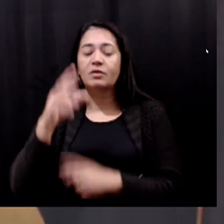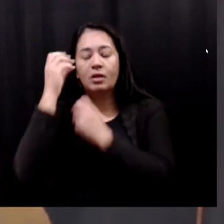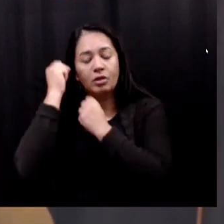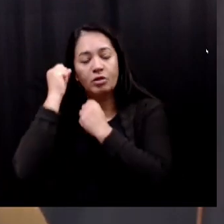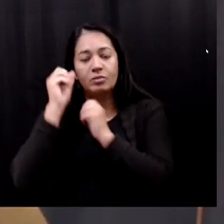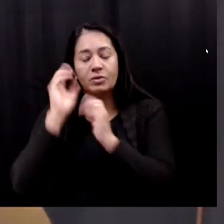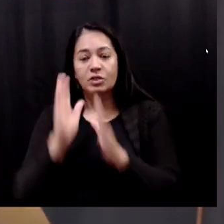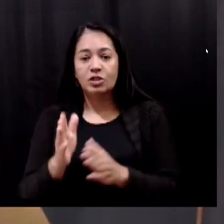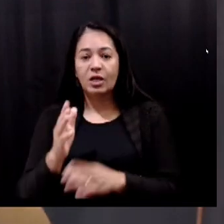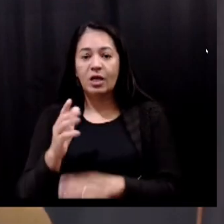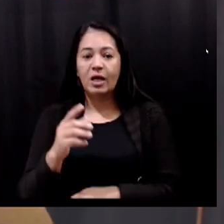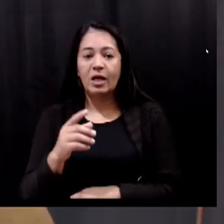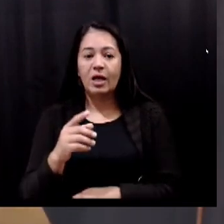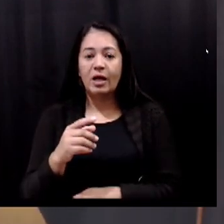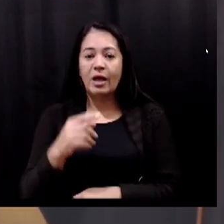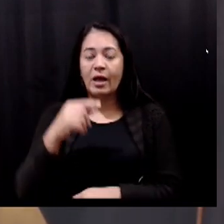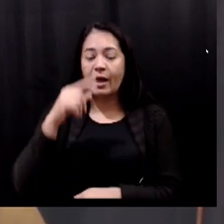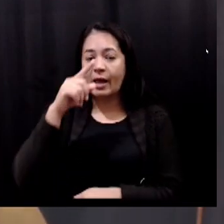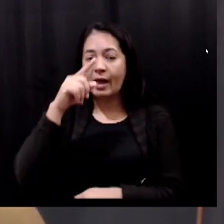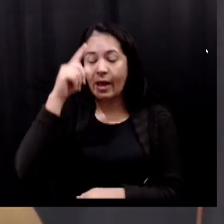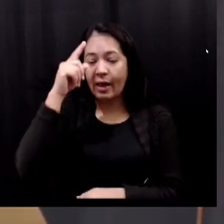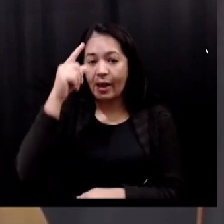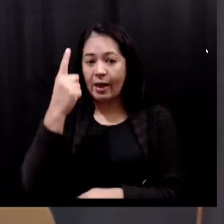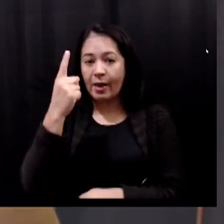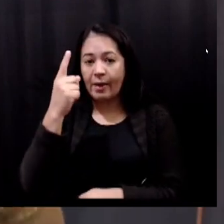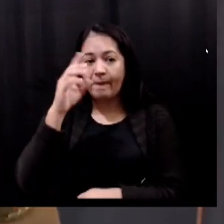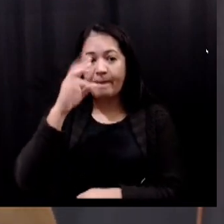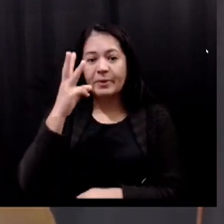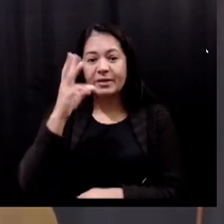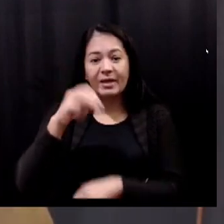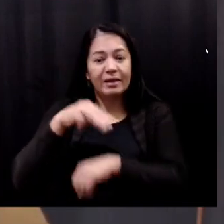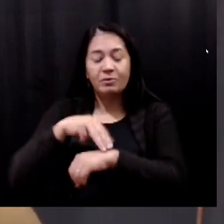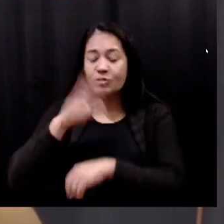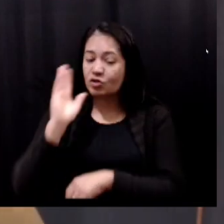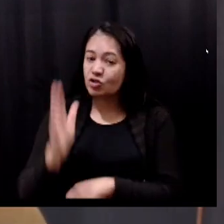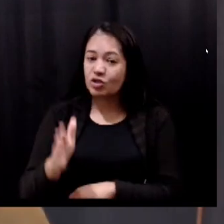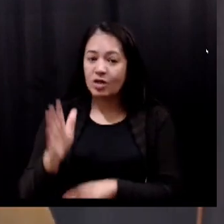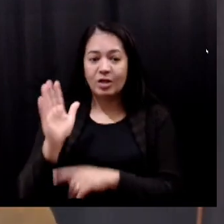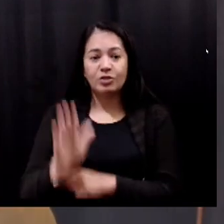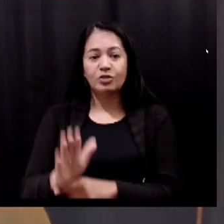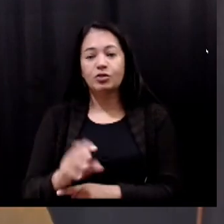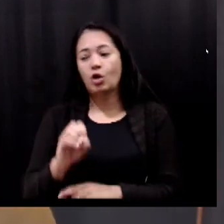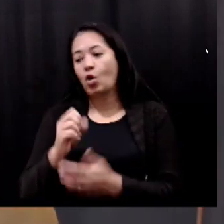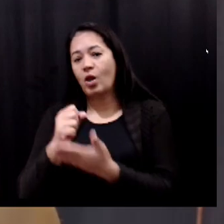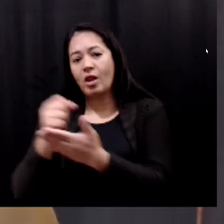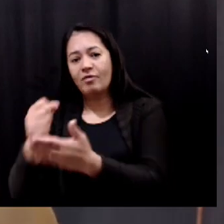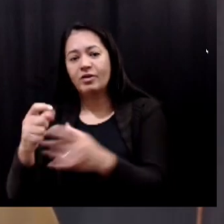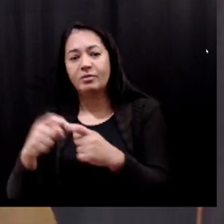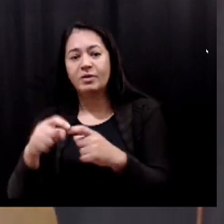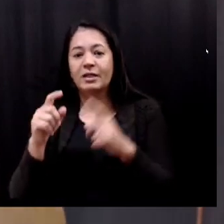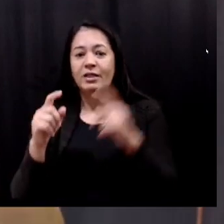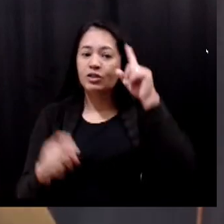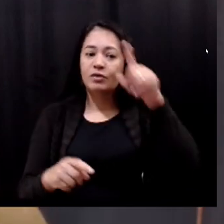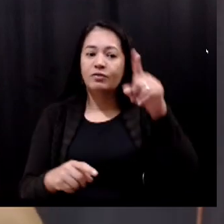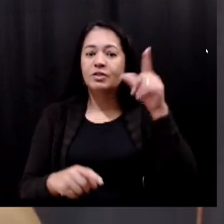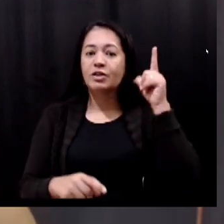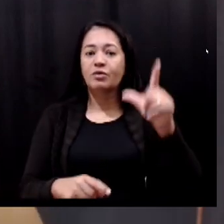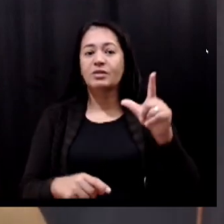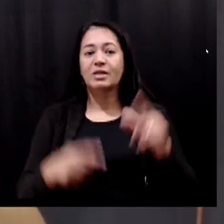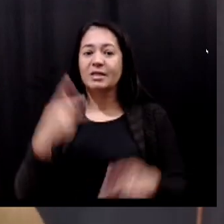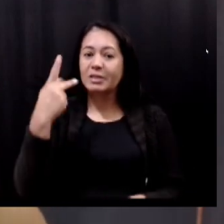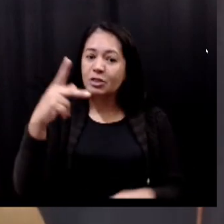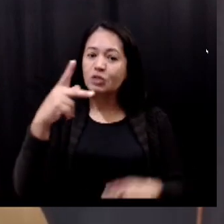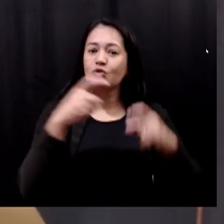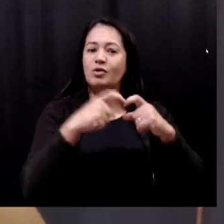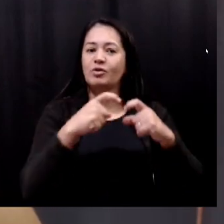horinha, ela é restauradora. Ou se a pessoa vai levar no médico e naquele dia você consegue você ir na sua consulta, é